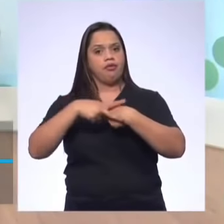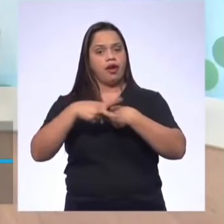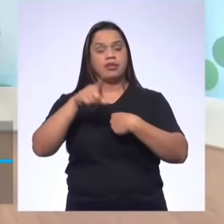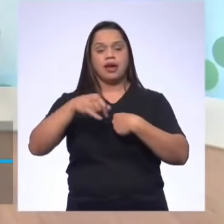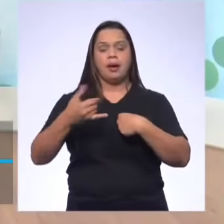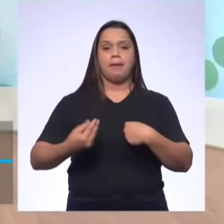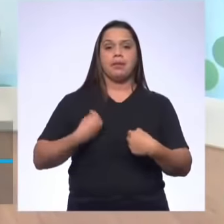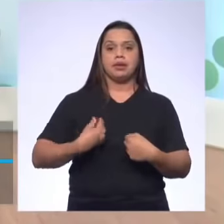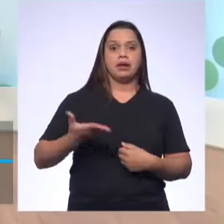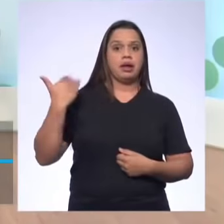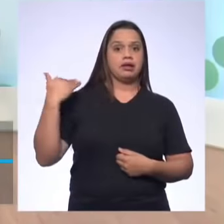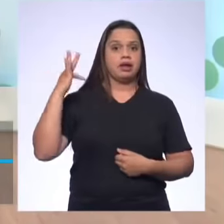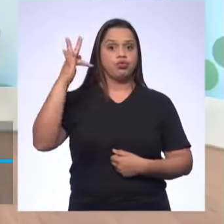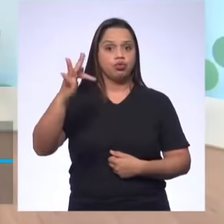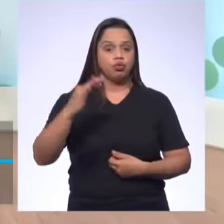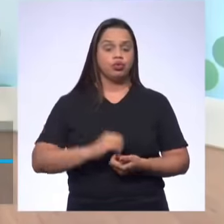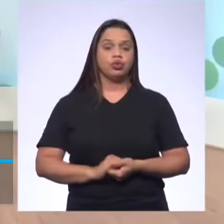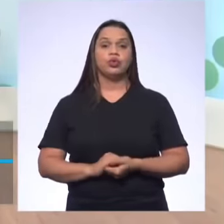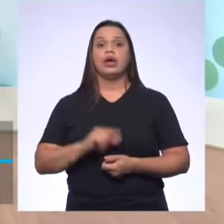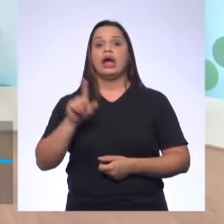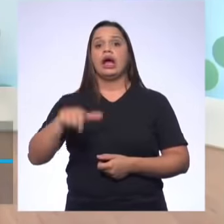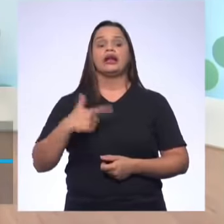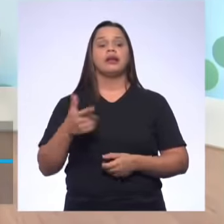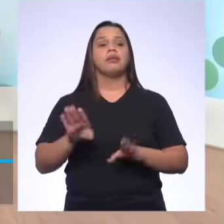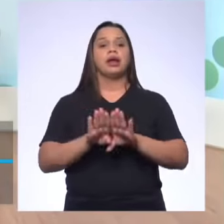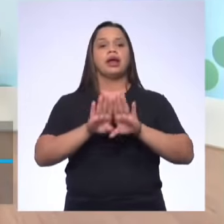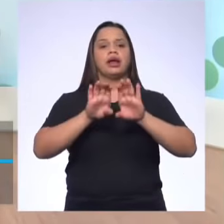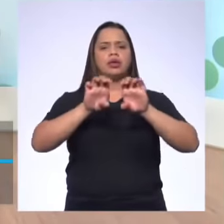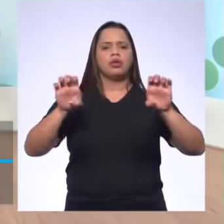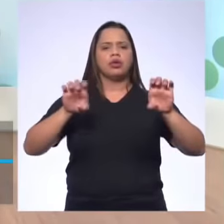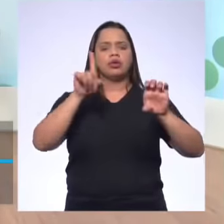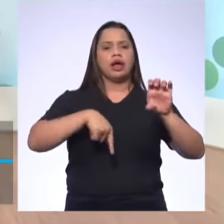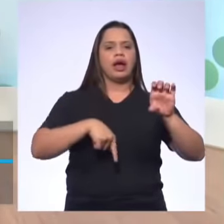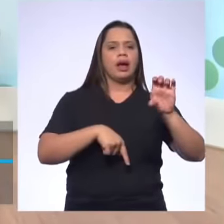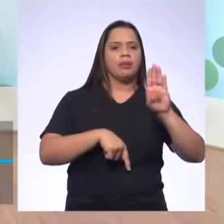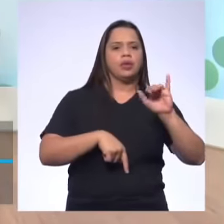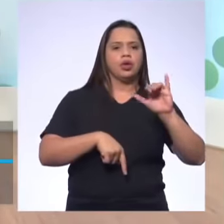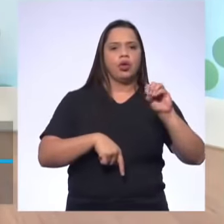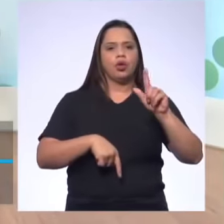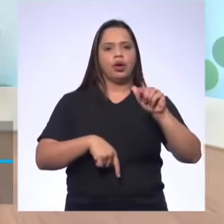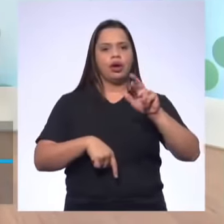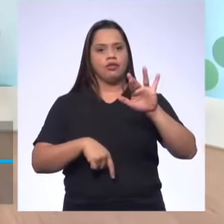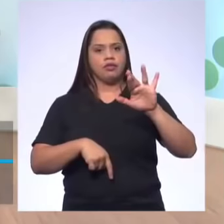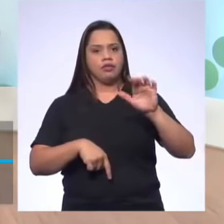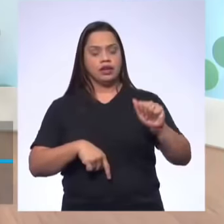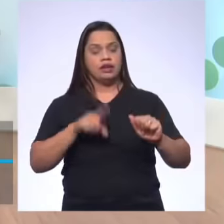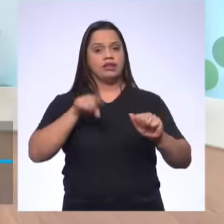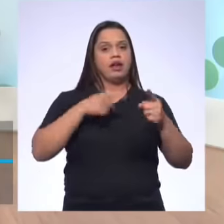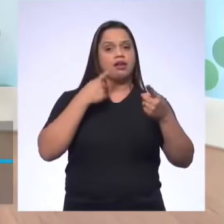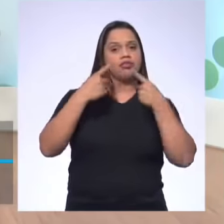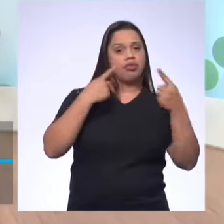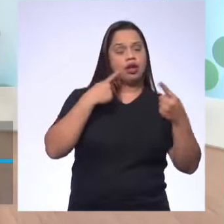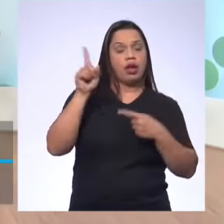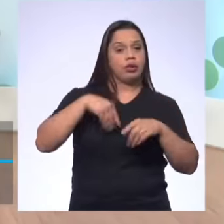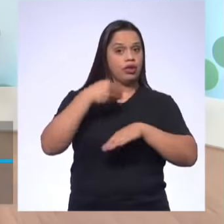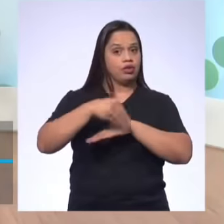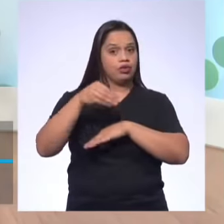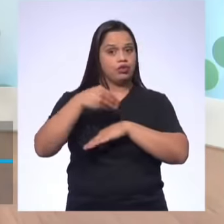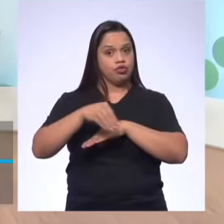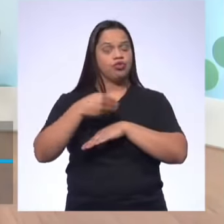presente, passado, futuro, as estruturas, se é uma biografia, um diálogo. Então, isso são pistas textuais,